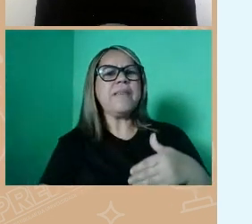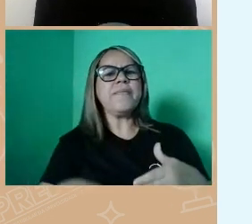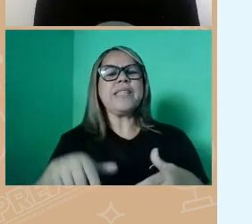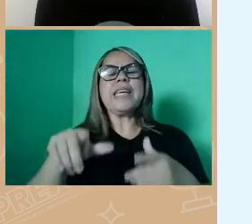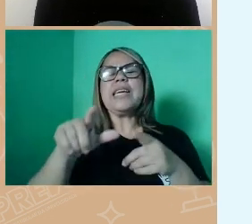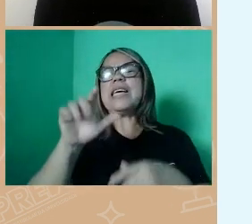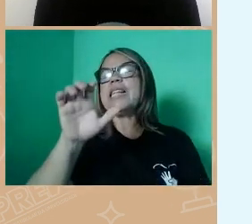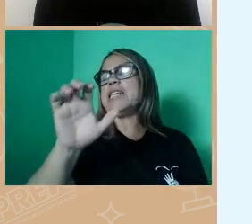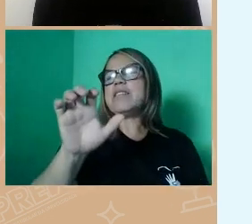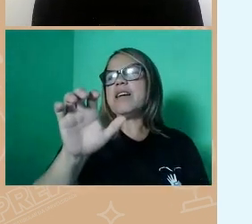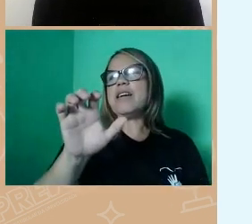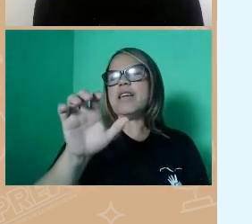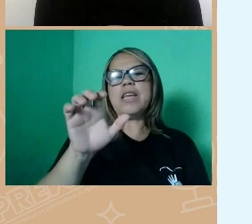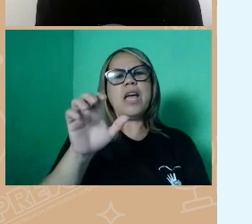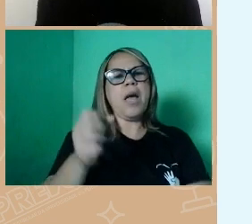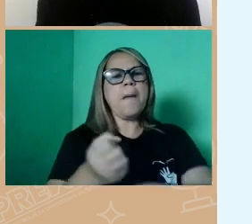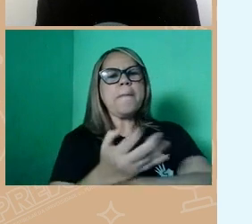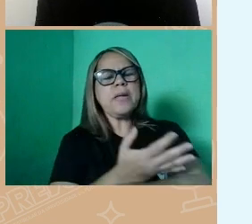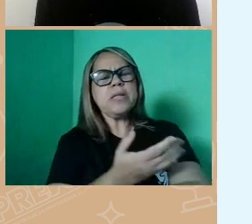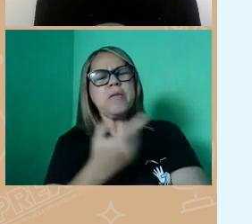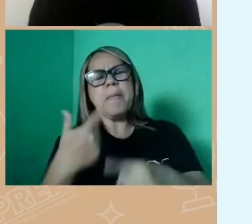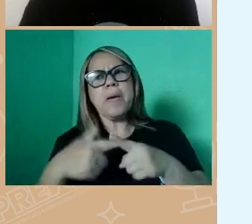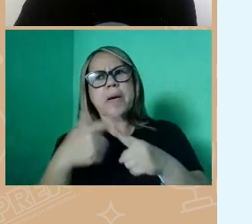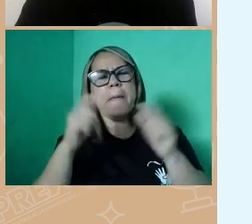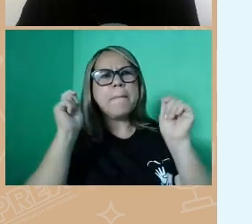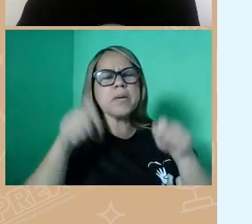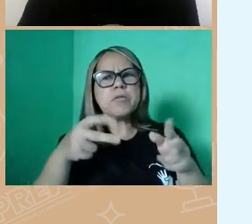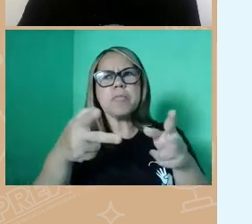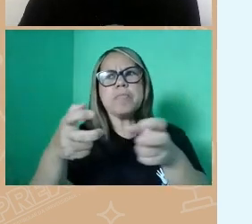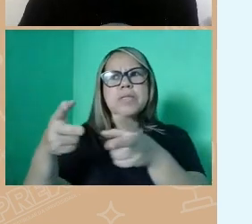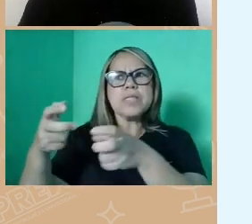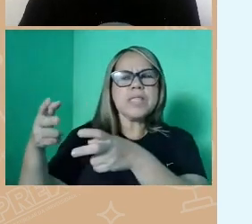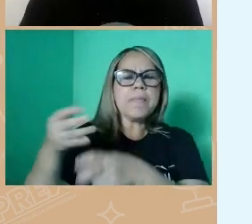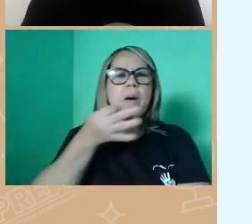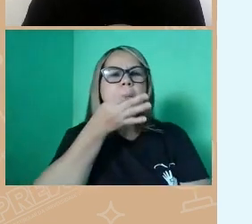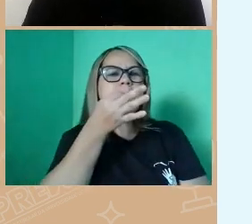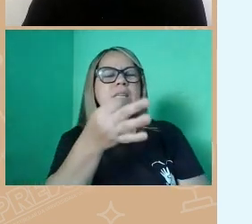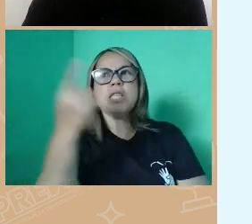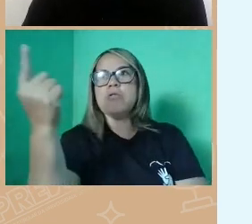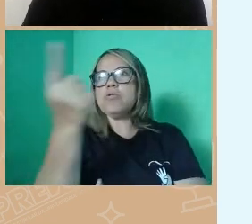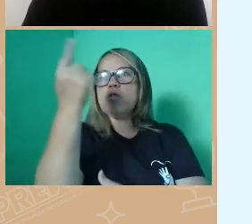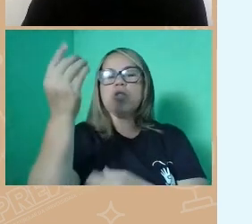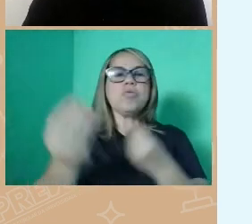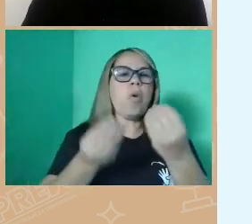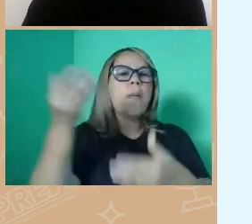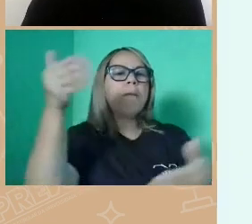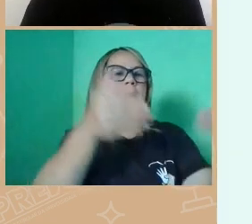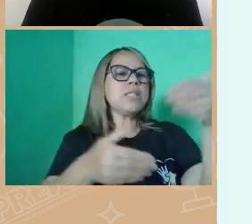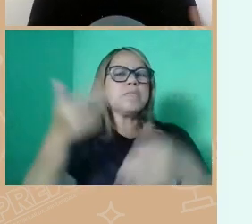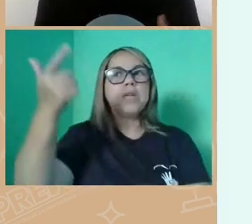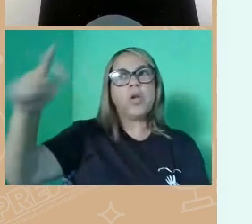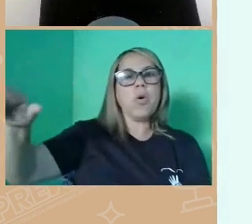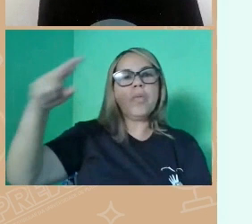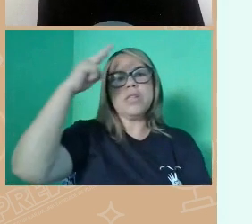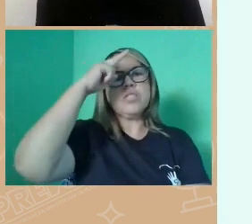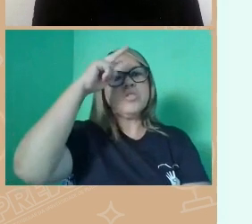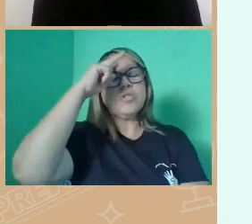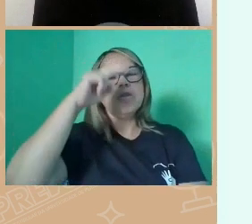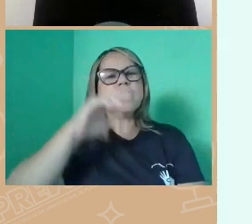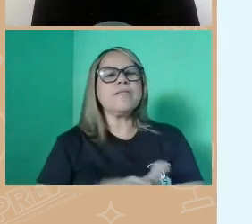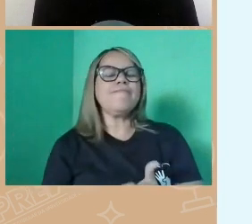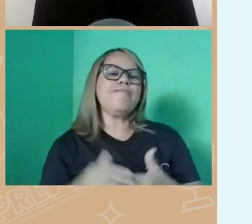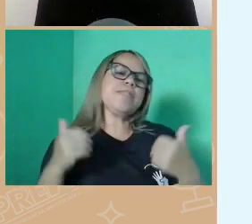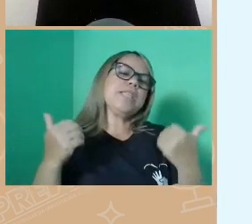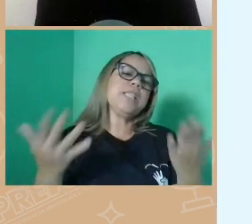emotiva, pois é possível notar o ponto de vista do gigante sobre participar em outras histórias. Então,